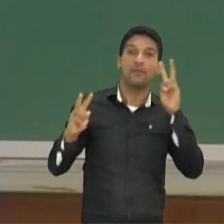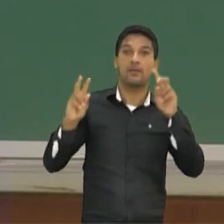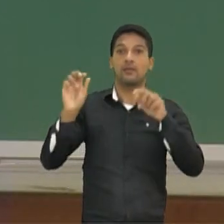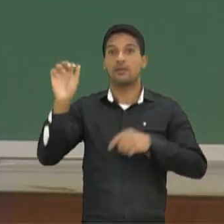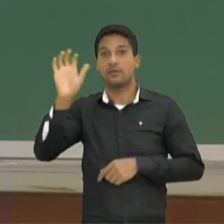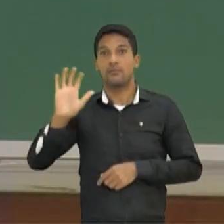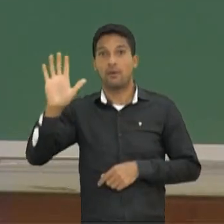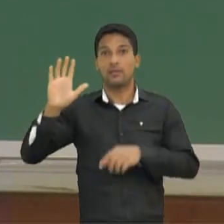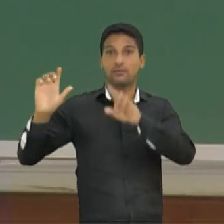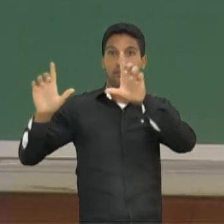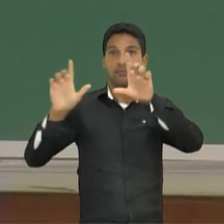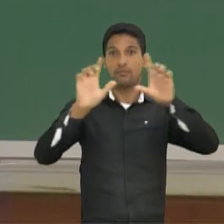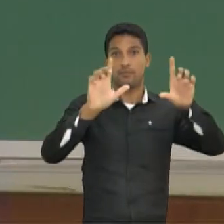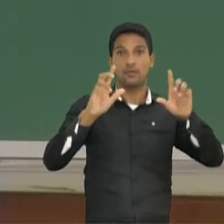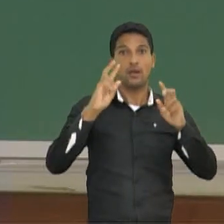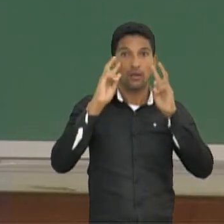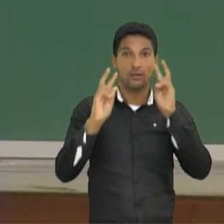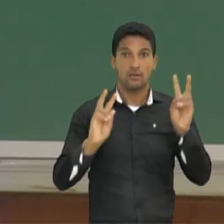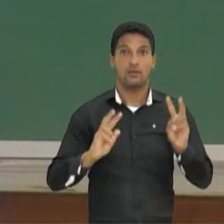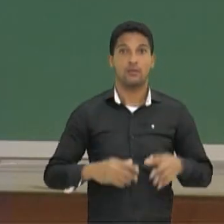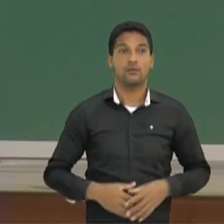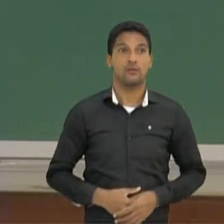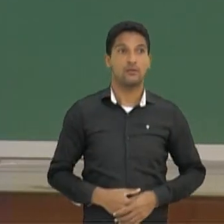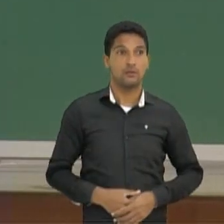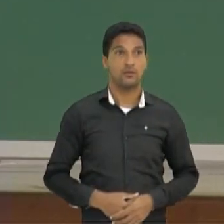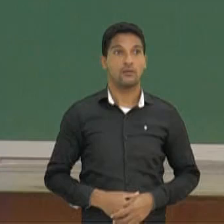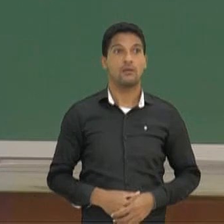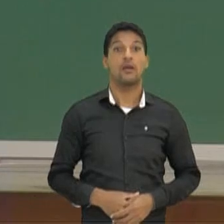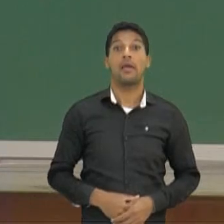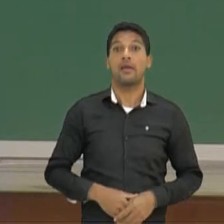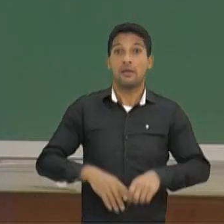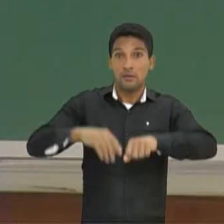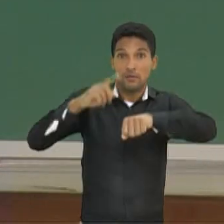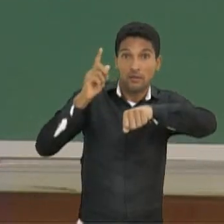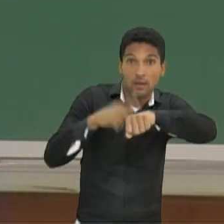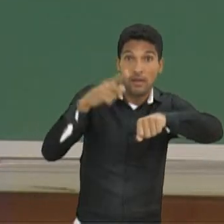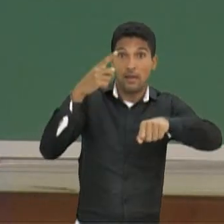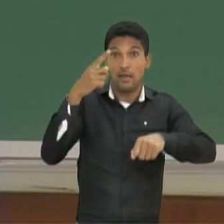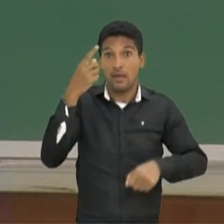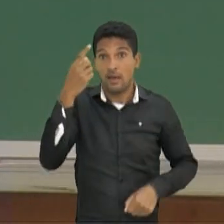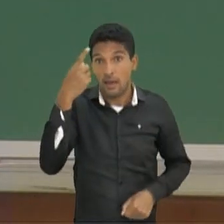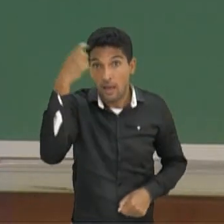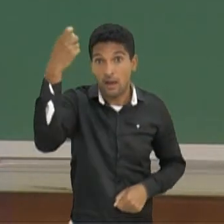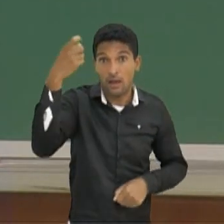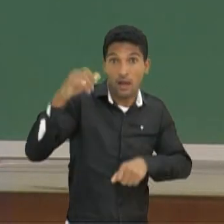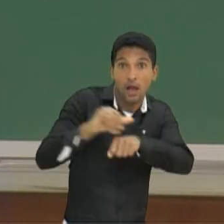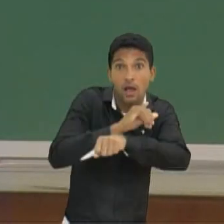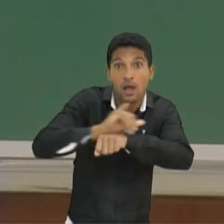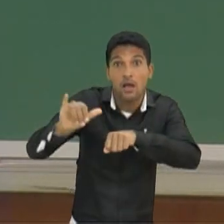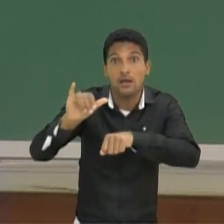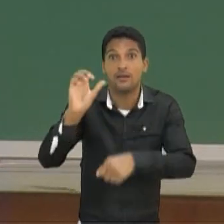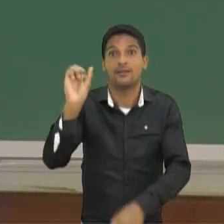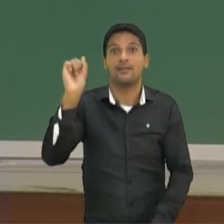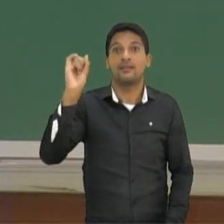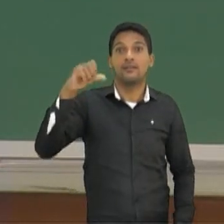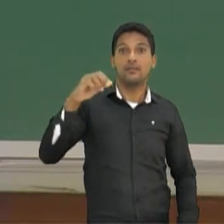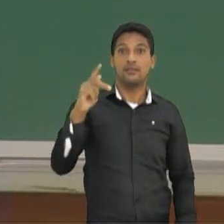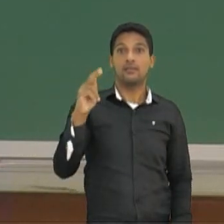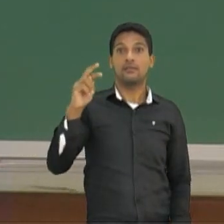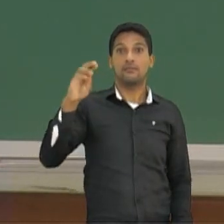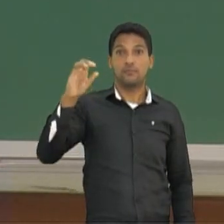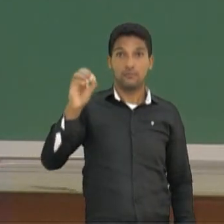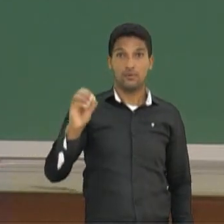duas imagens. Então, é realizar o ato que está sendo pedido, né, no momento. Então, dê um